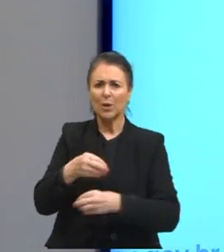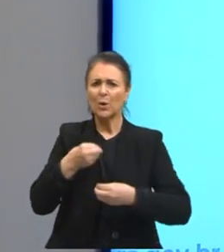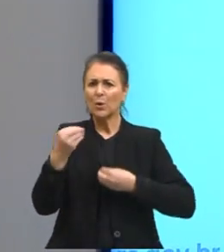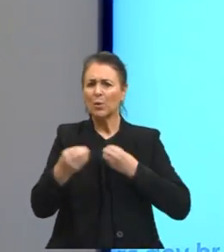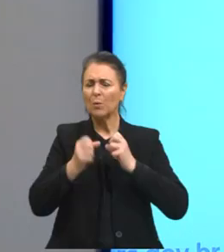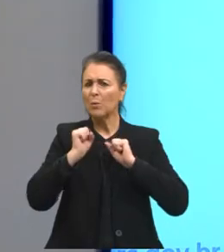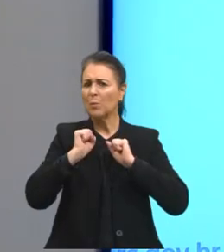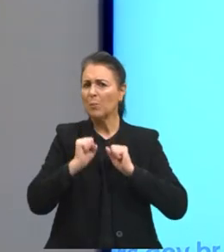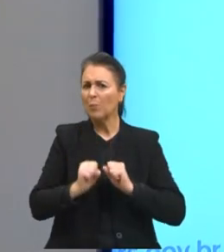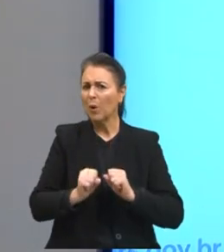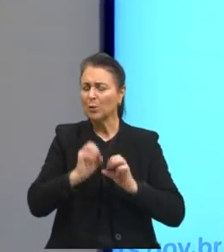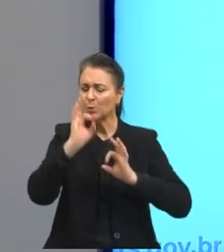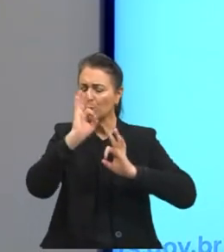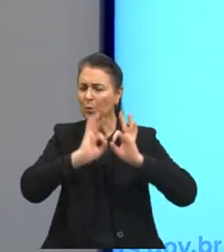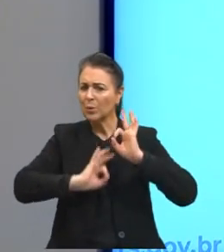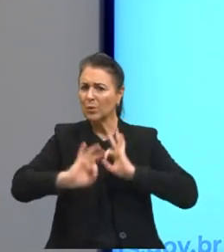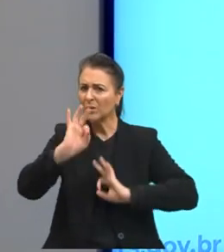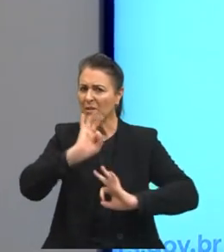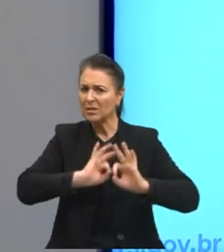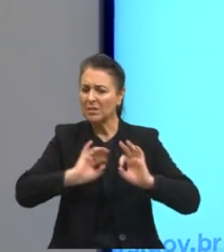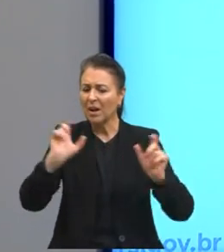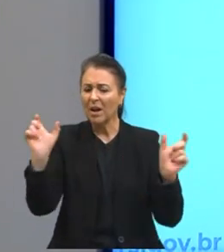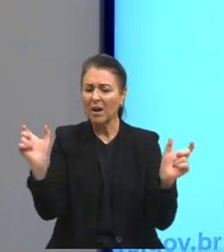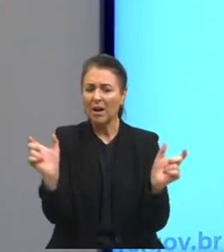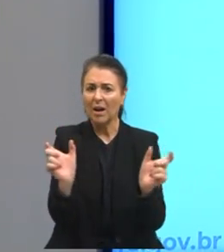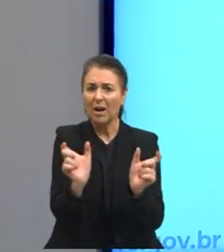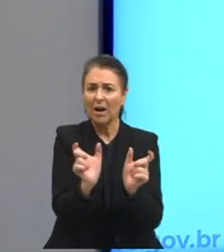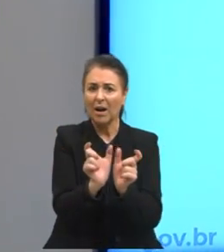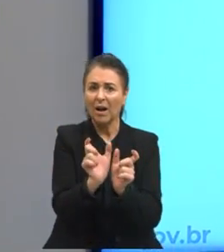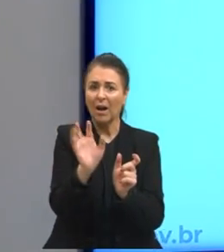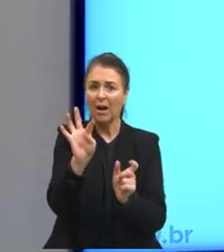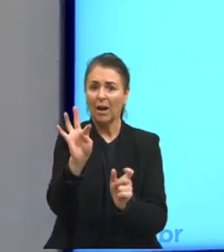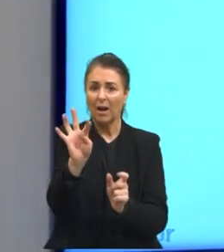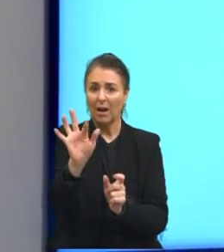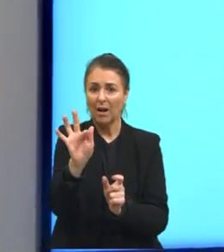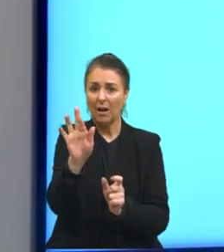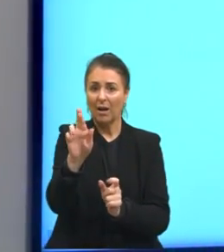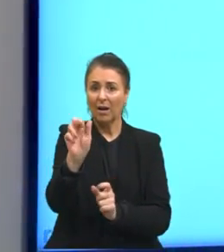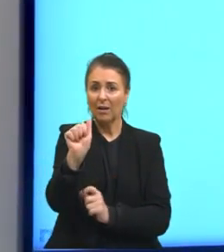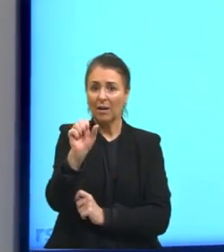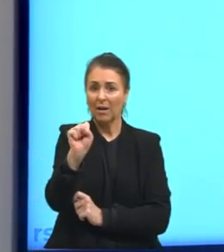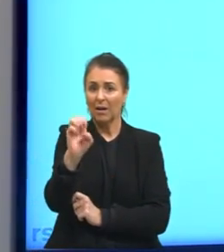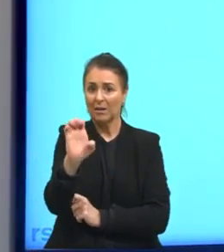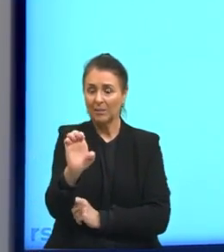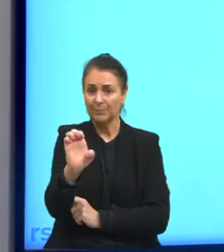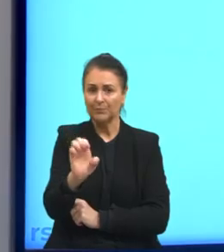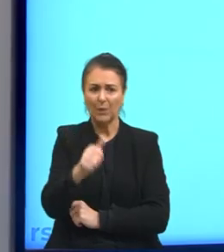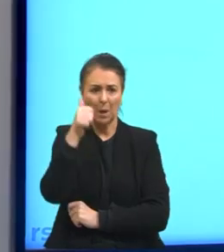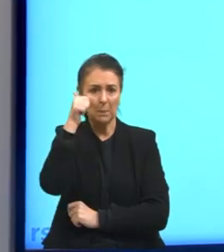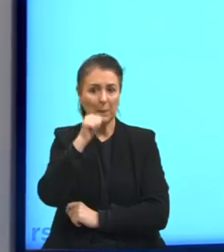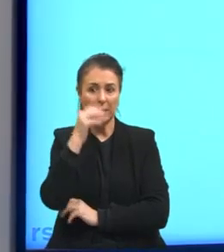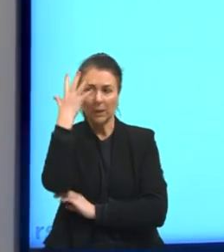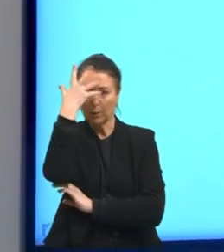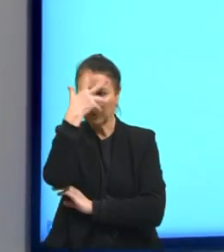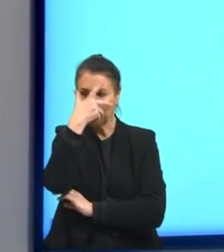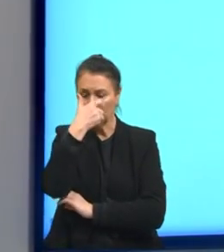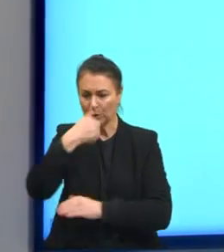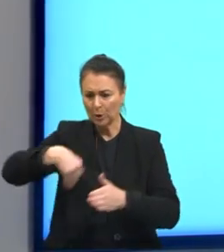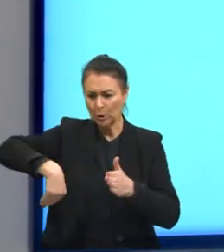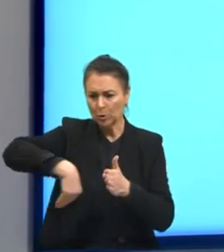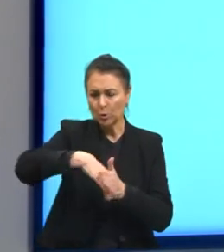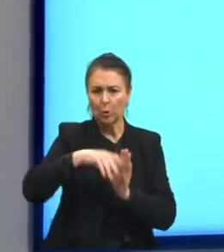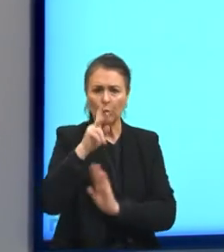que eu posso organizar esta frase? Eu posso dizer, a menina bonita chutou